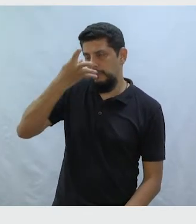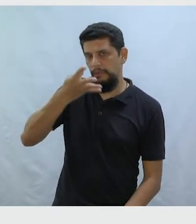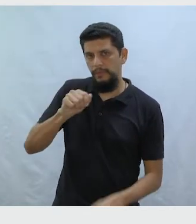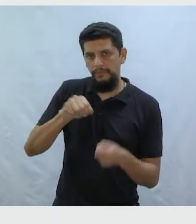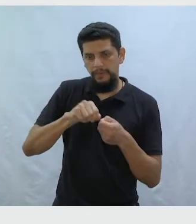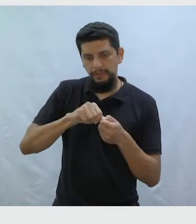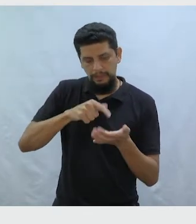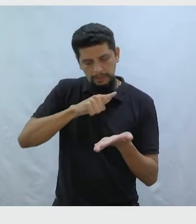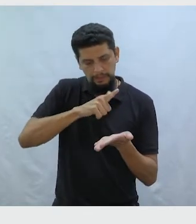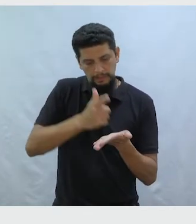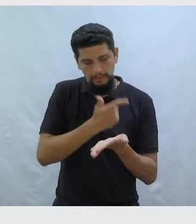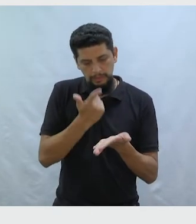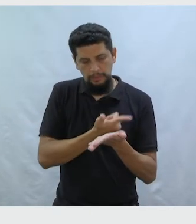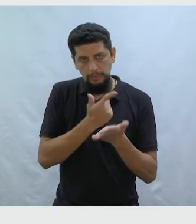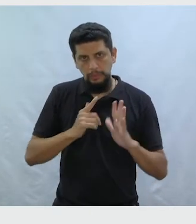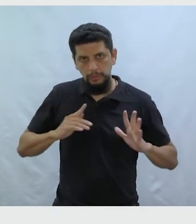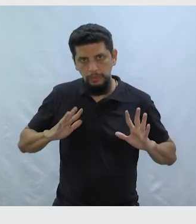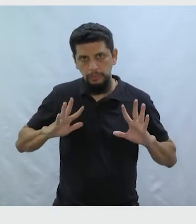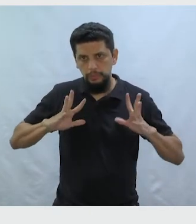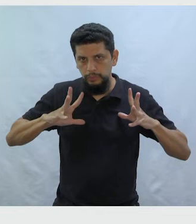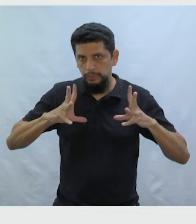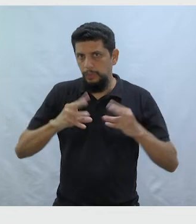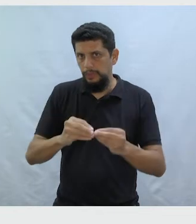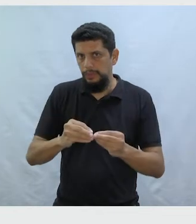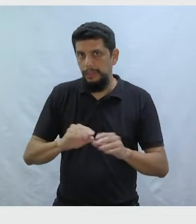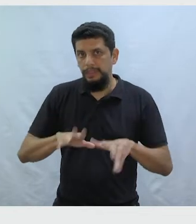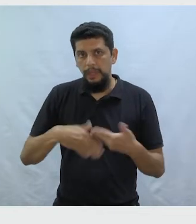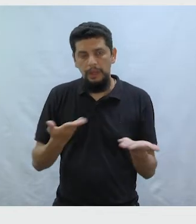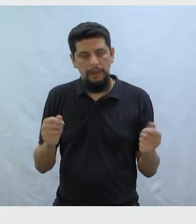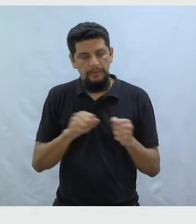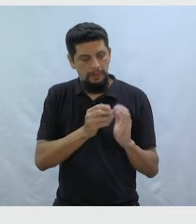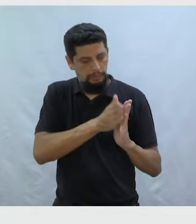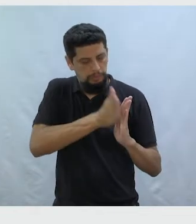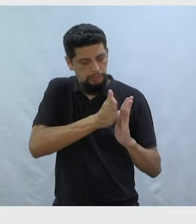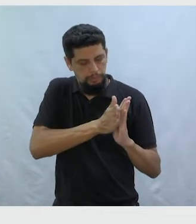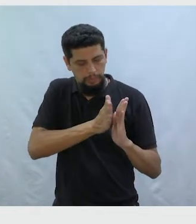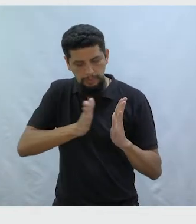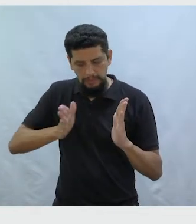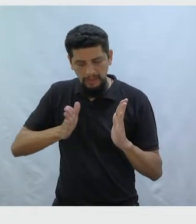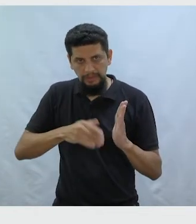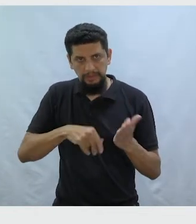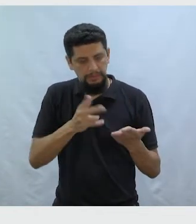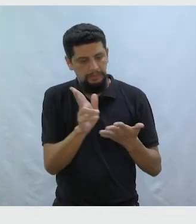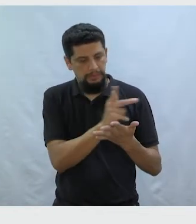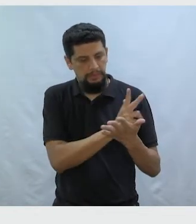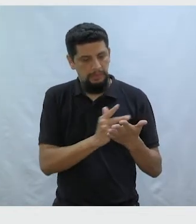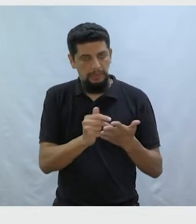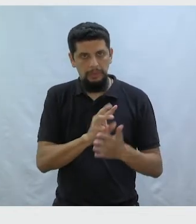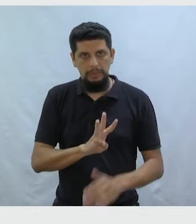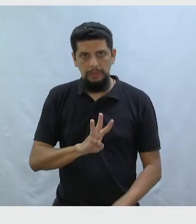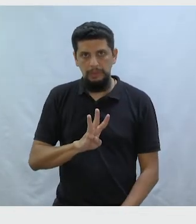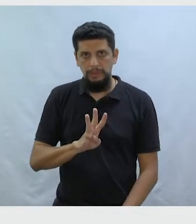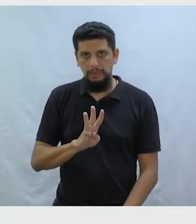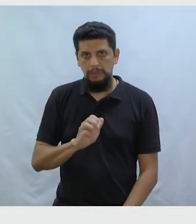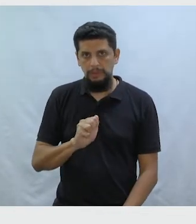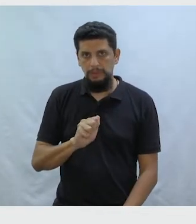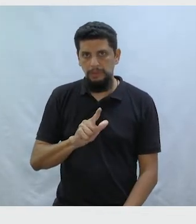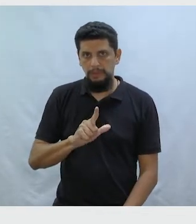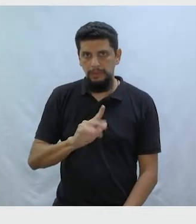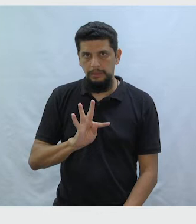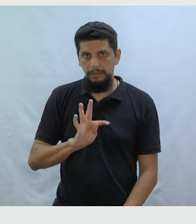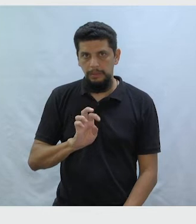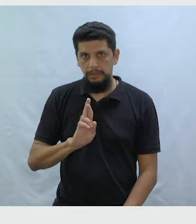editar as histórias todas então Então ela fez a coleção Bárbara ilustrada pelo Walter ono Olha